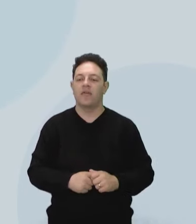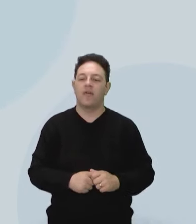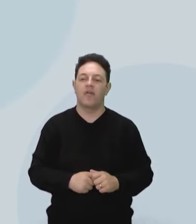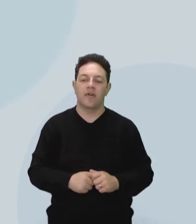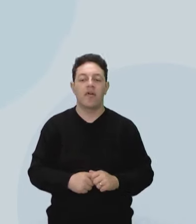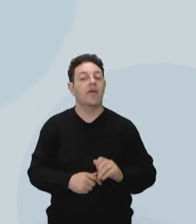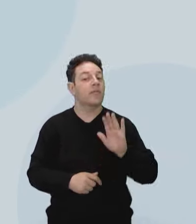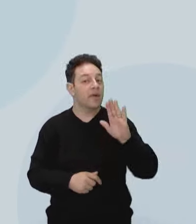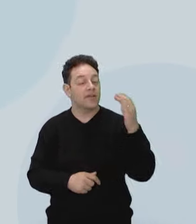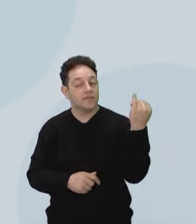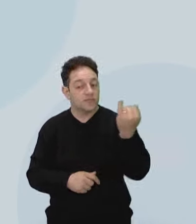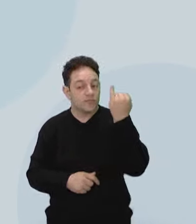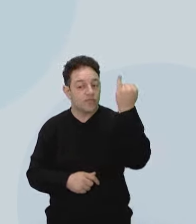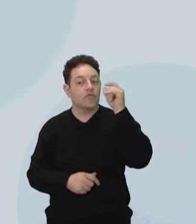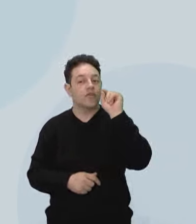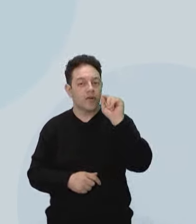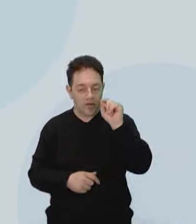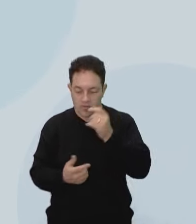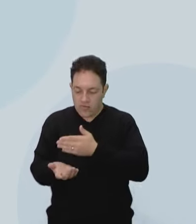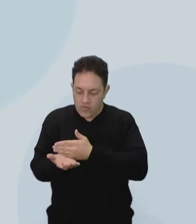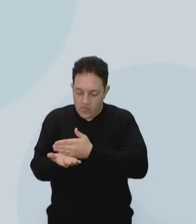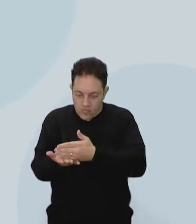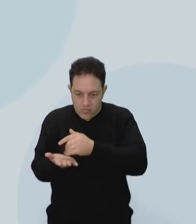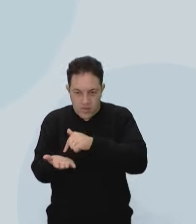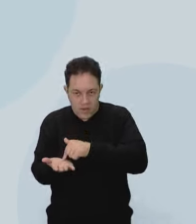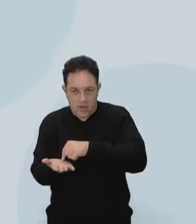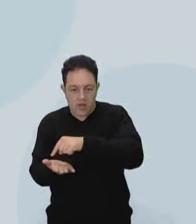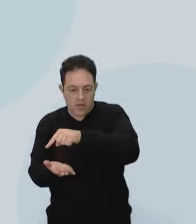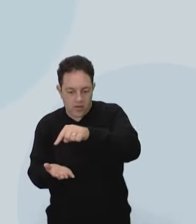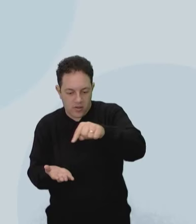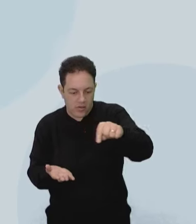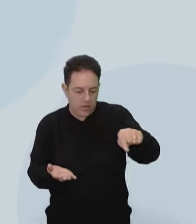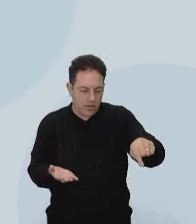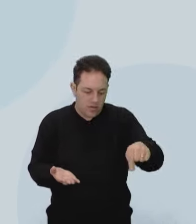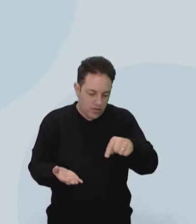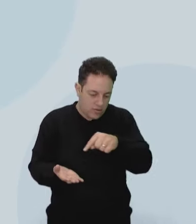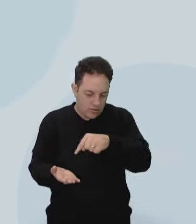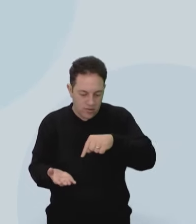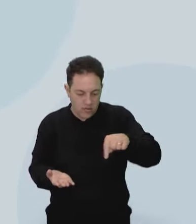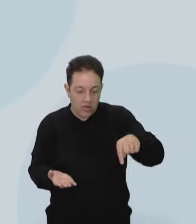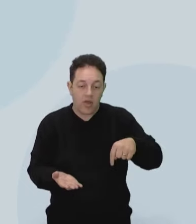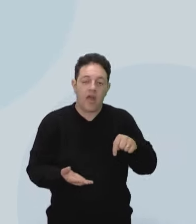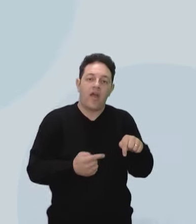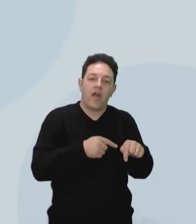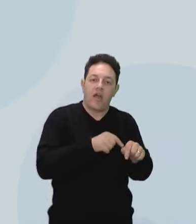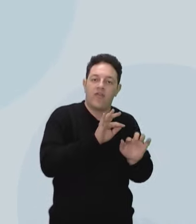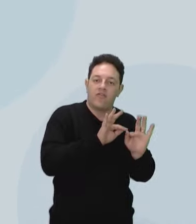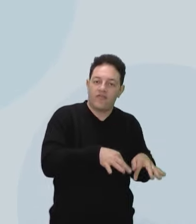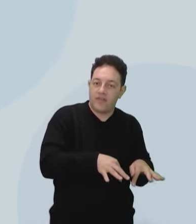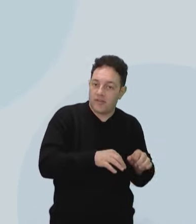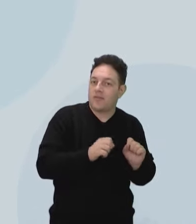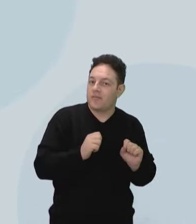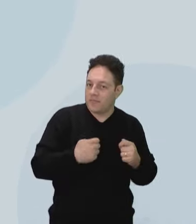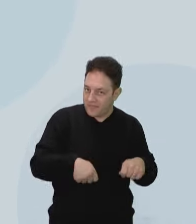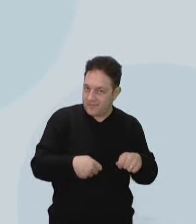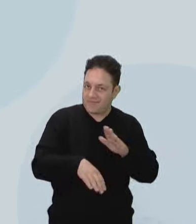Mas que tinha que ter aí um início e um fim. Precisava ter um início e um fim.